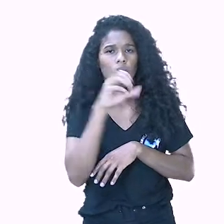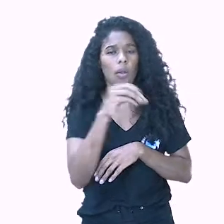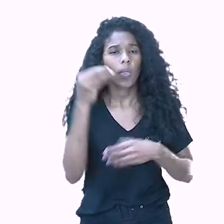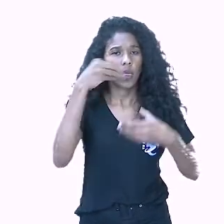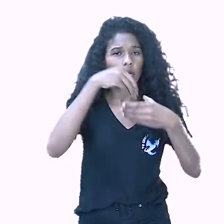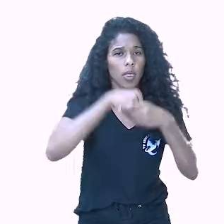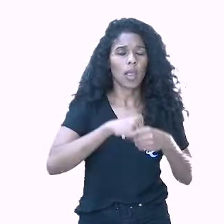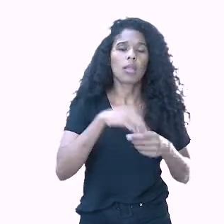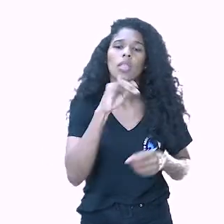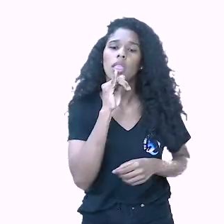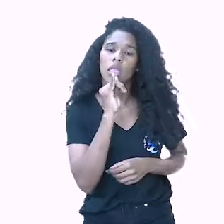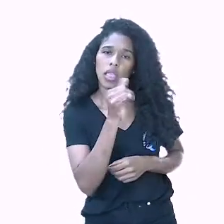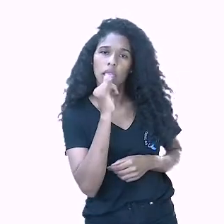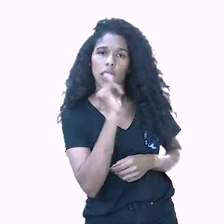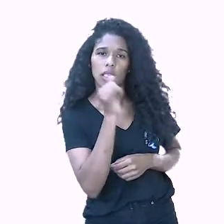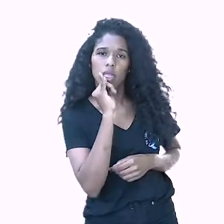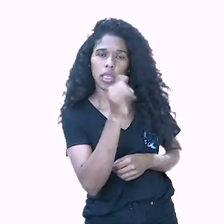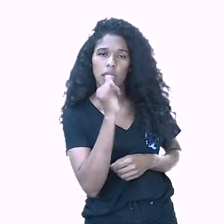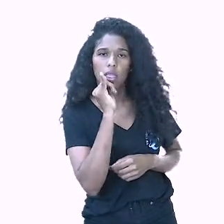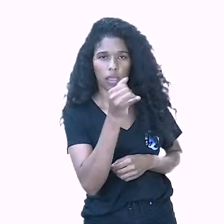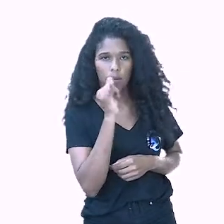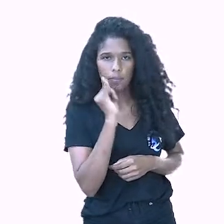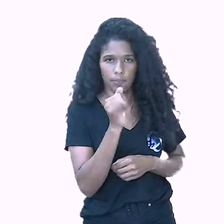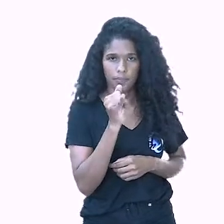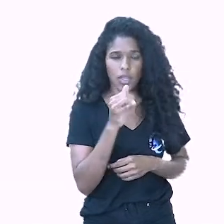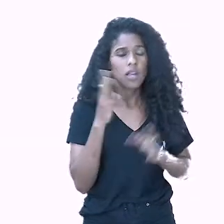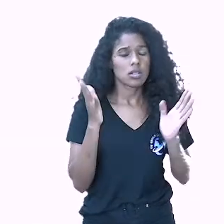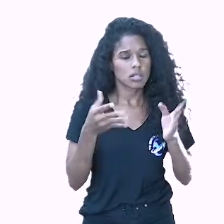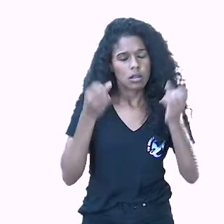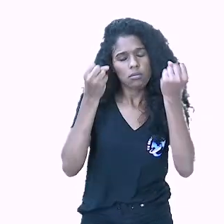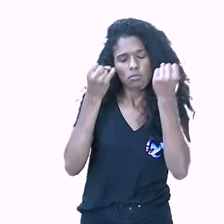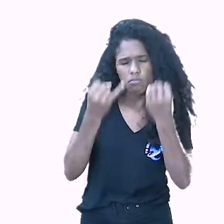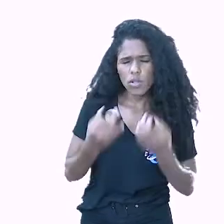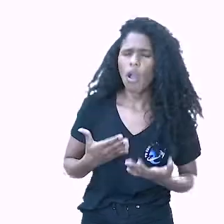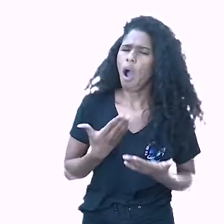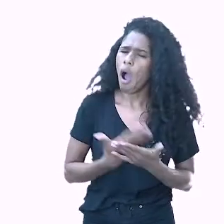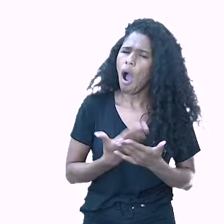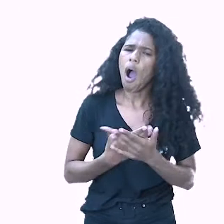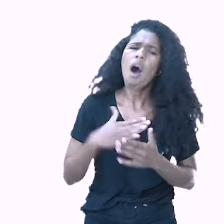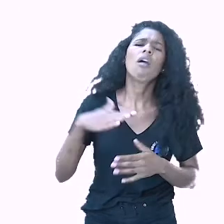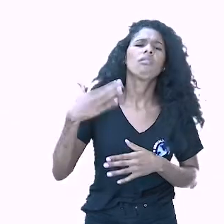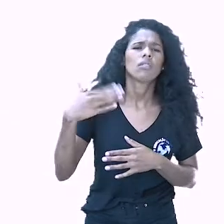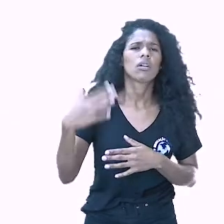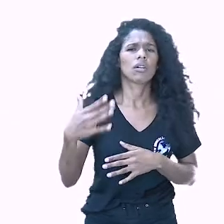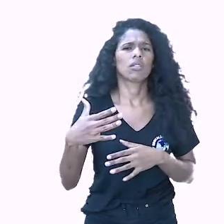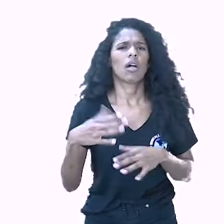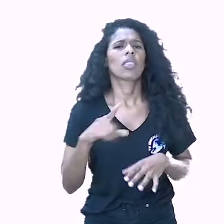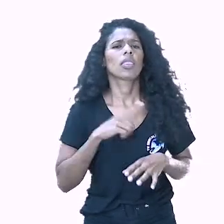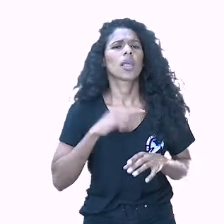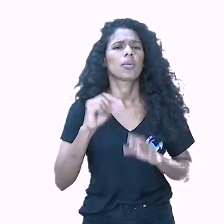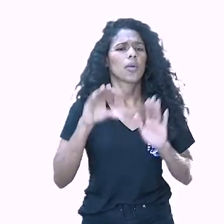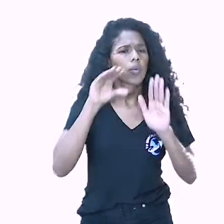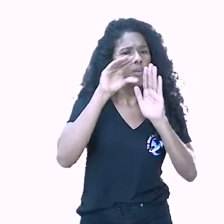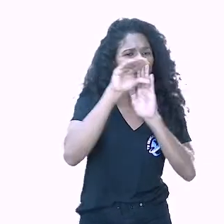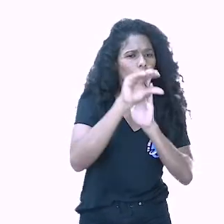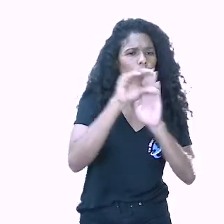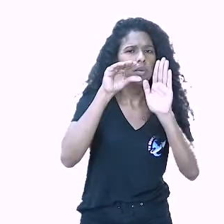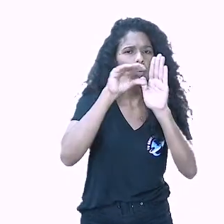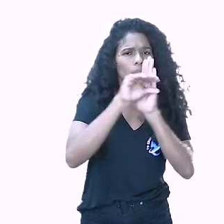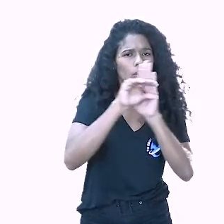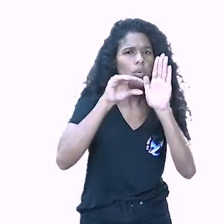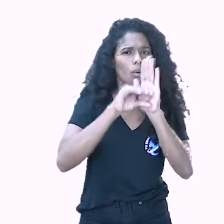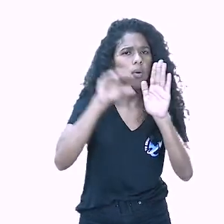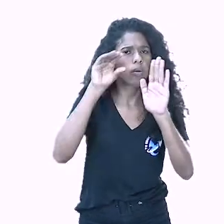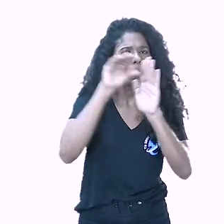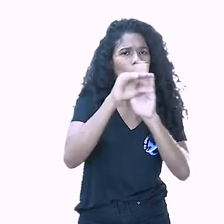vezes o que é uma narrativa. Olha lá, é o que tem introdução, desenvolvimento e conclusão e conta uma